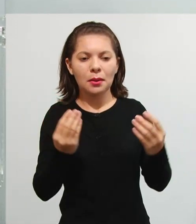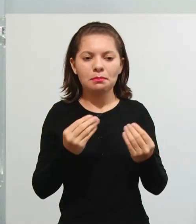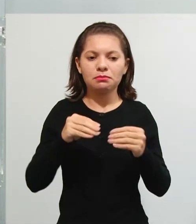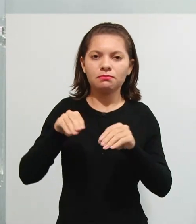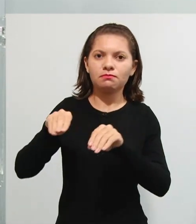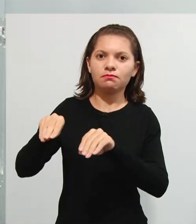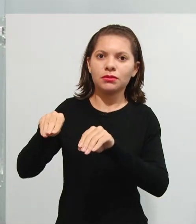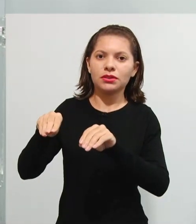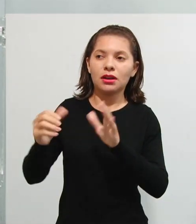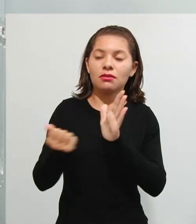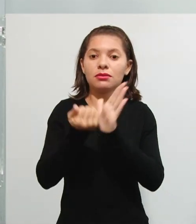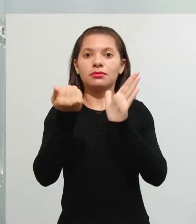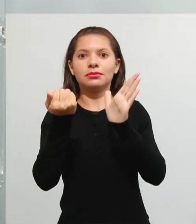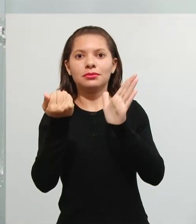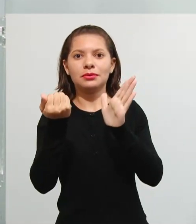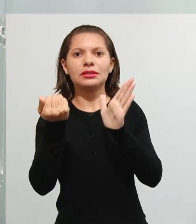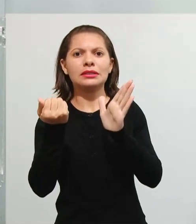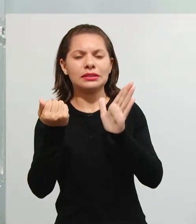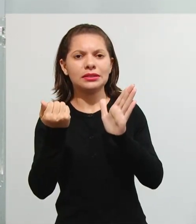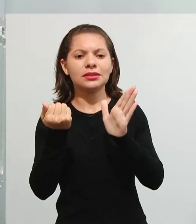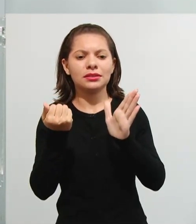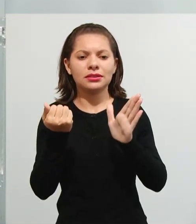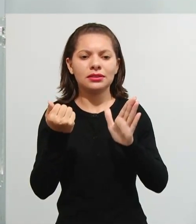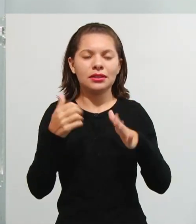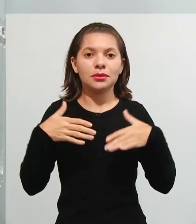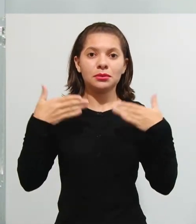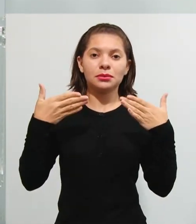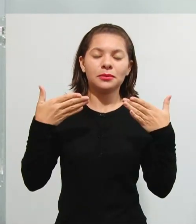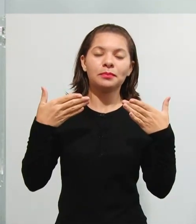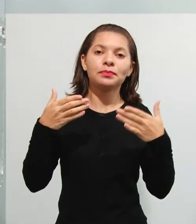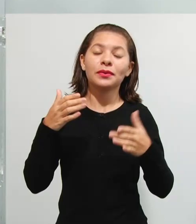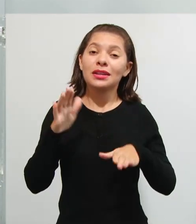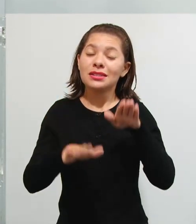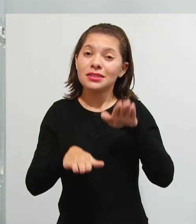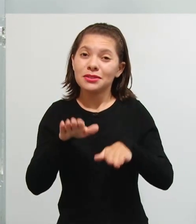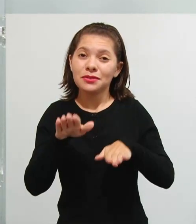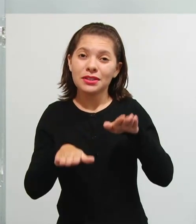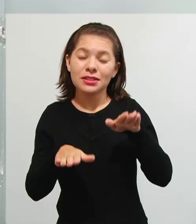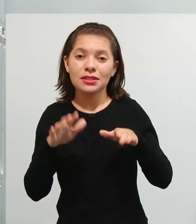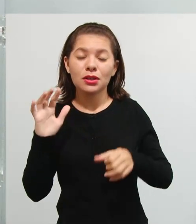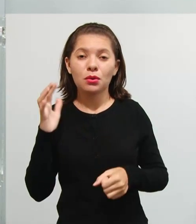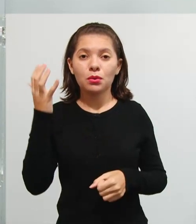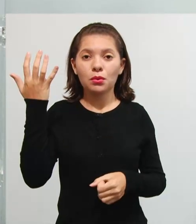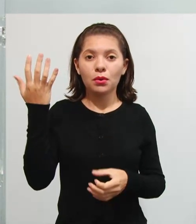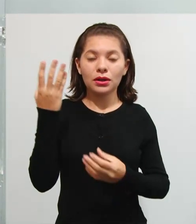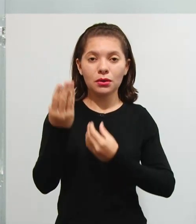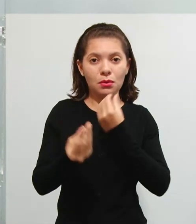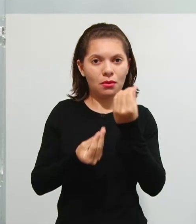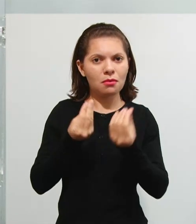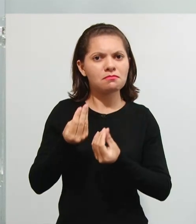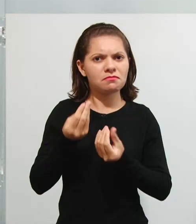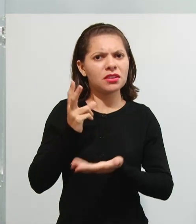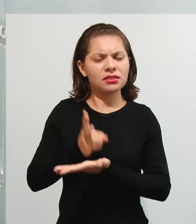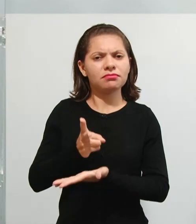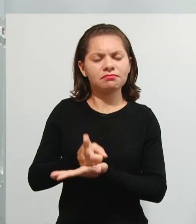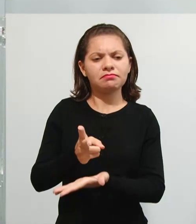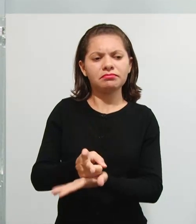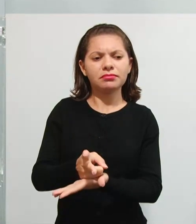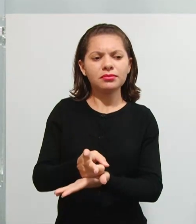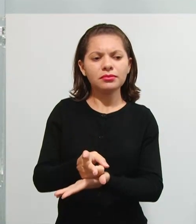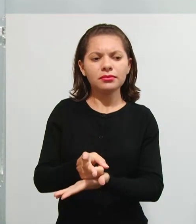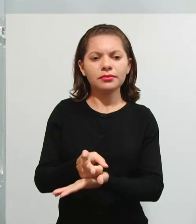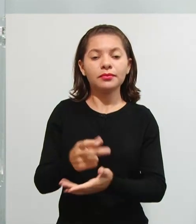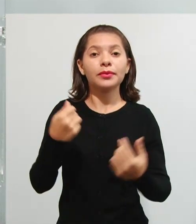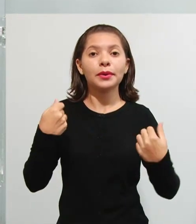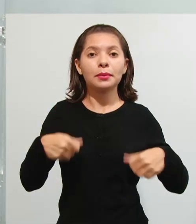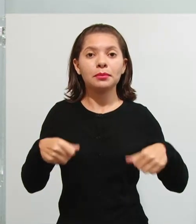e chocam até às vezes, mas às vezes elas ocorrem com uma certa frequência. Então a gente